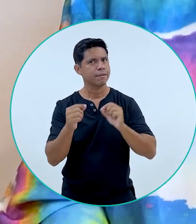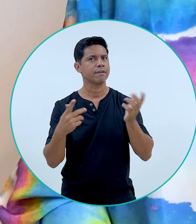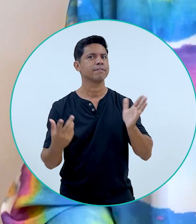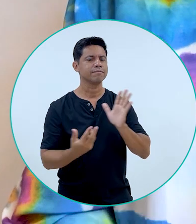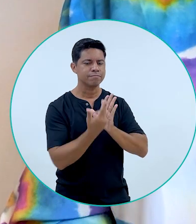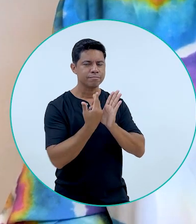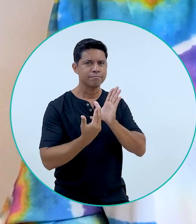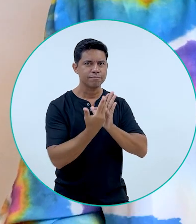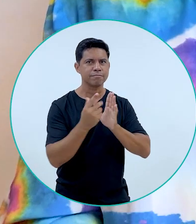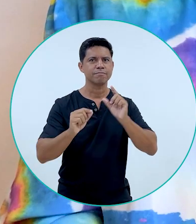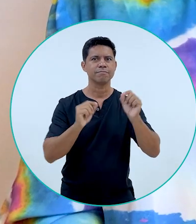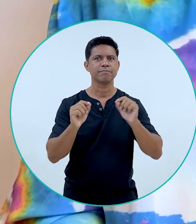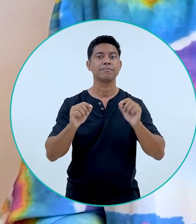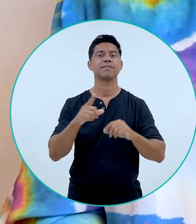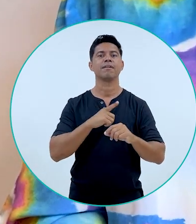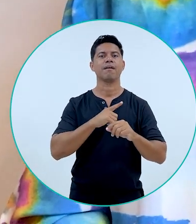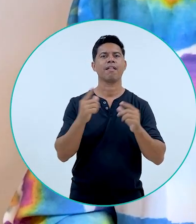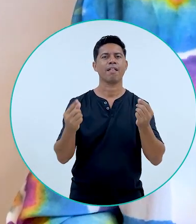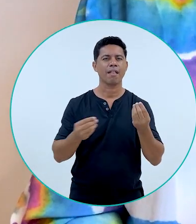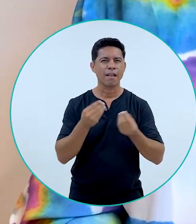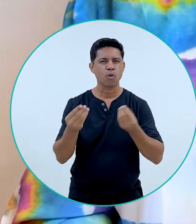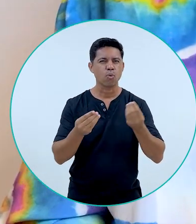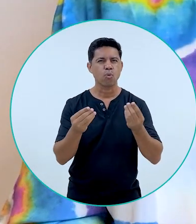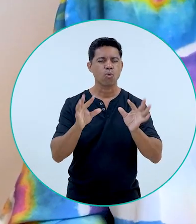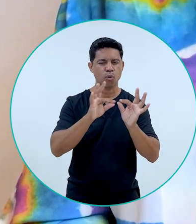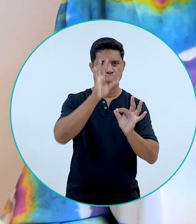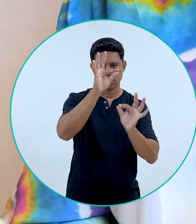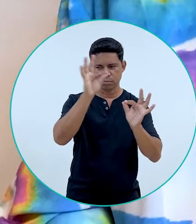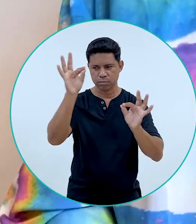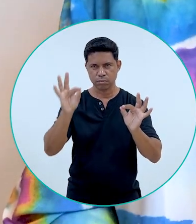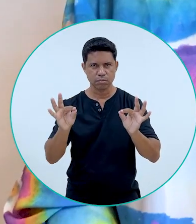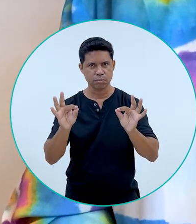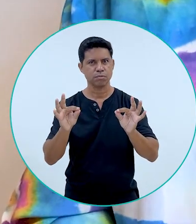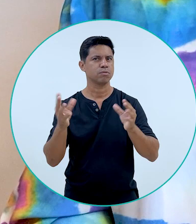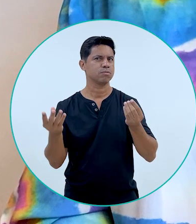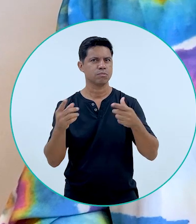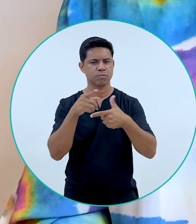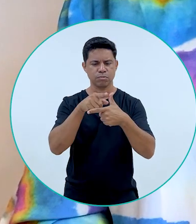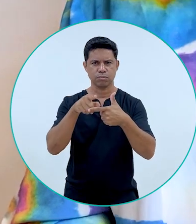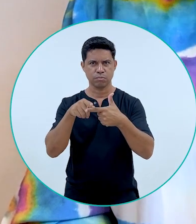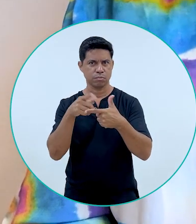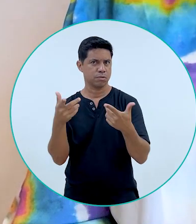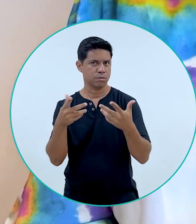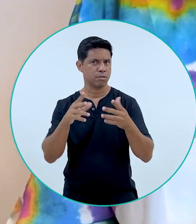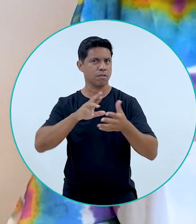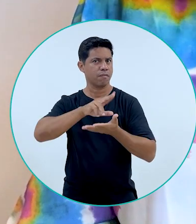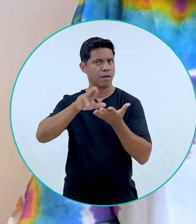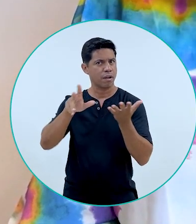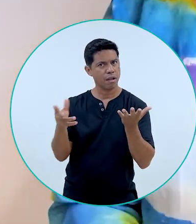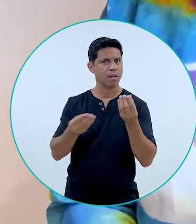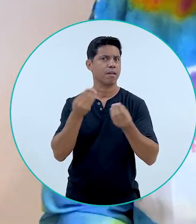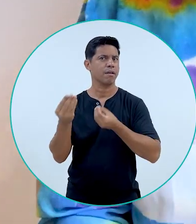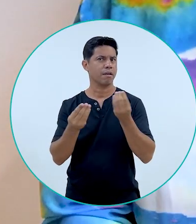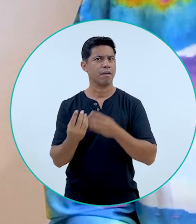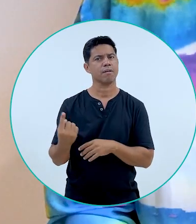figuras geométricas que possuem todos os ângulos internos da mesma medida são variações de polígonos regulares.